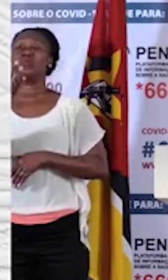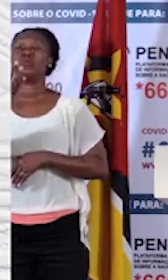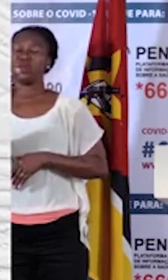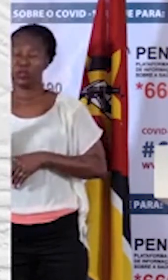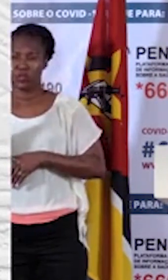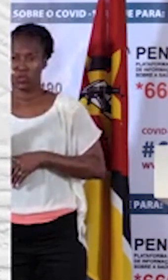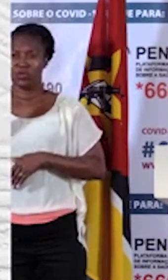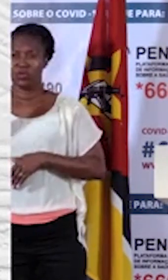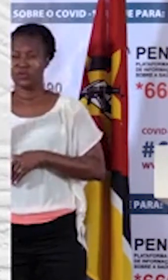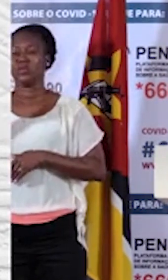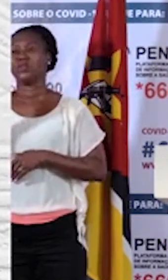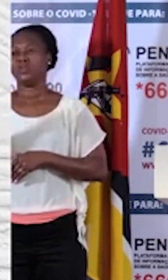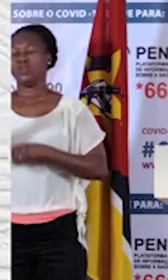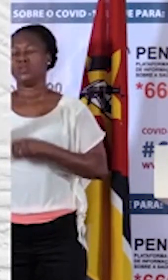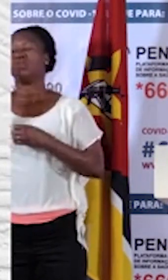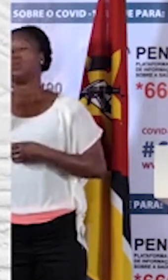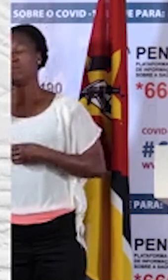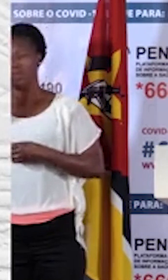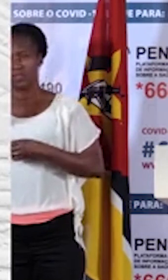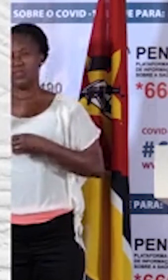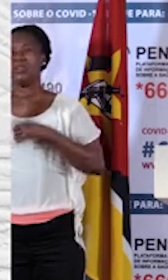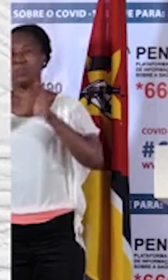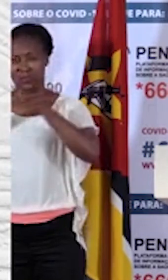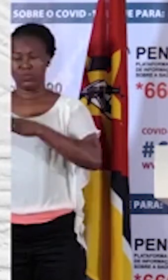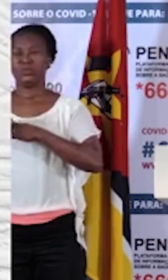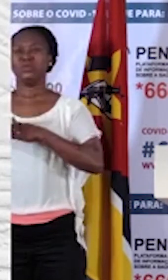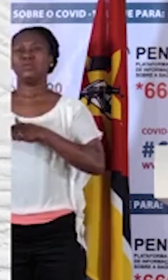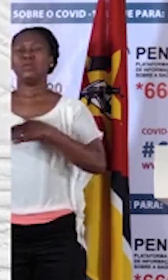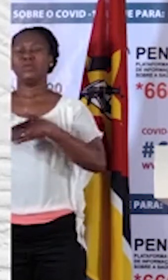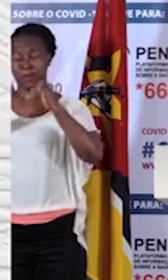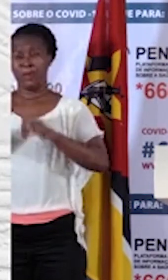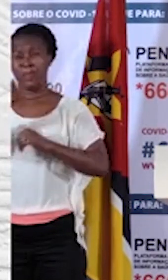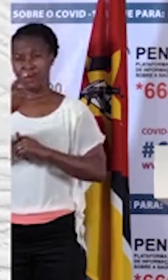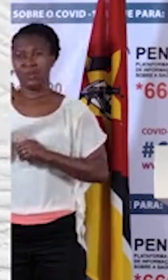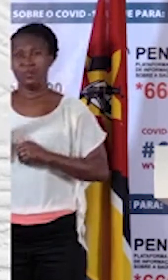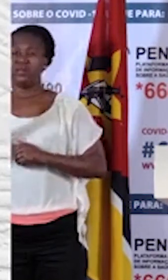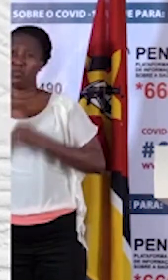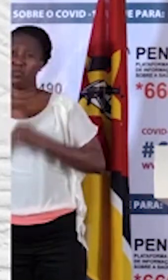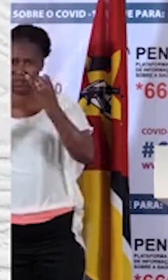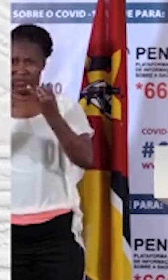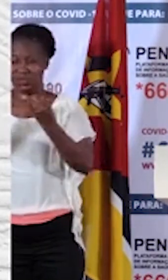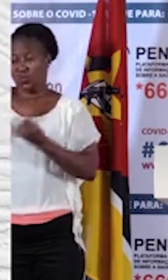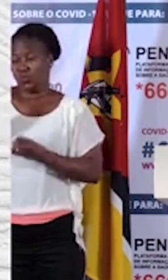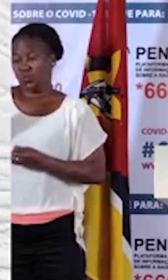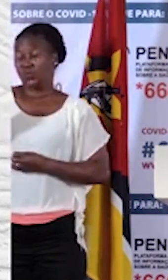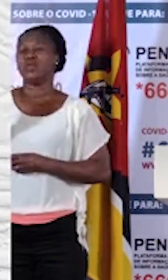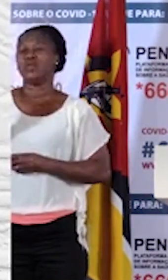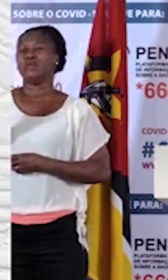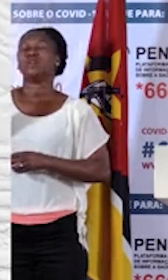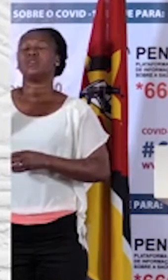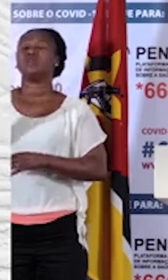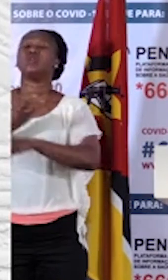42.626 pessoas da infecção de Covid-19, dos quais 1.156 nas últimas 24